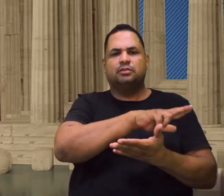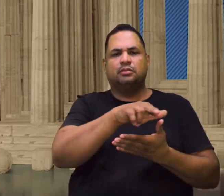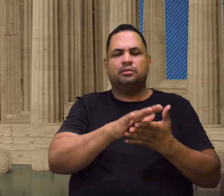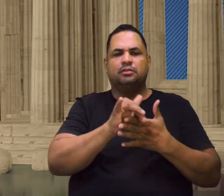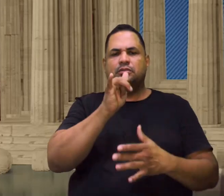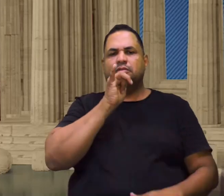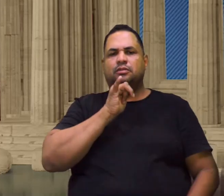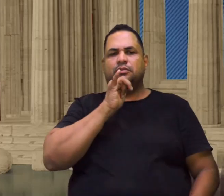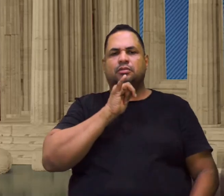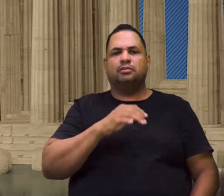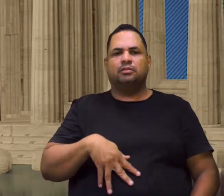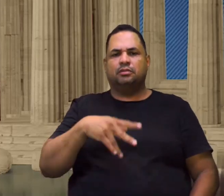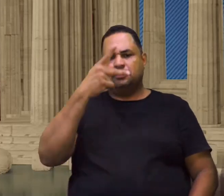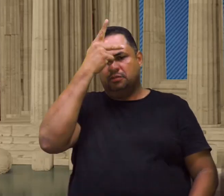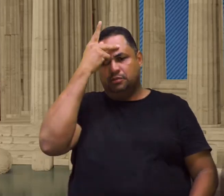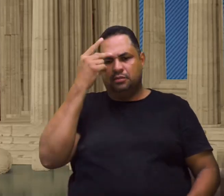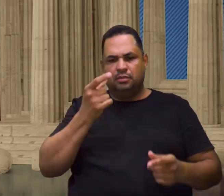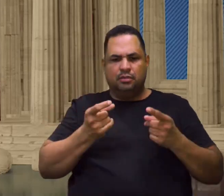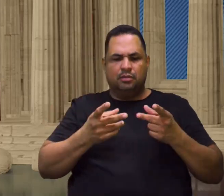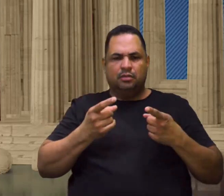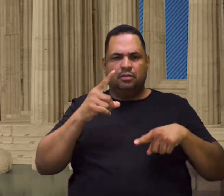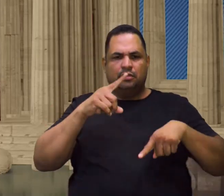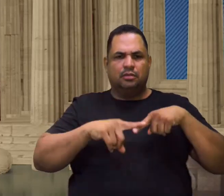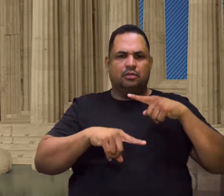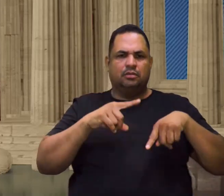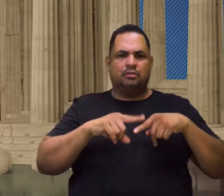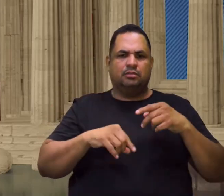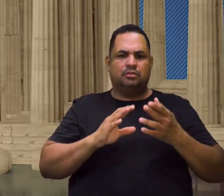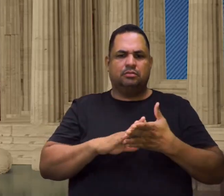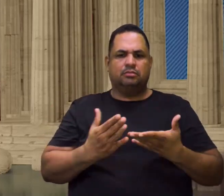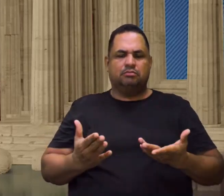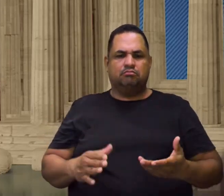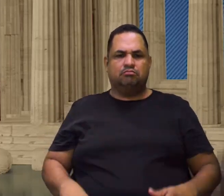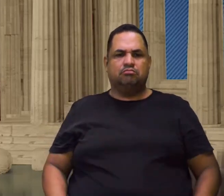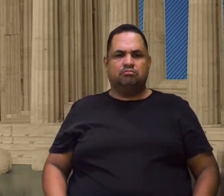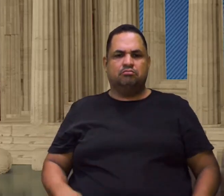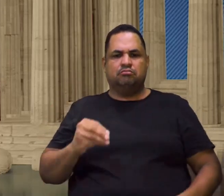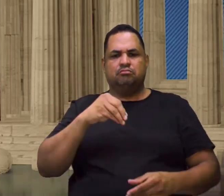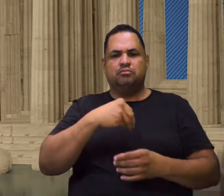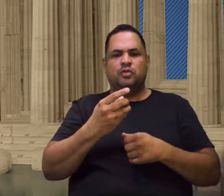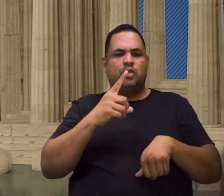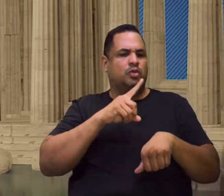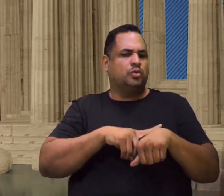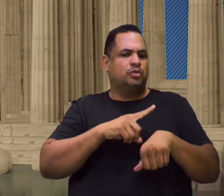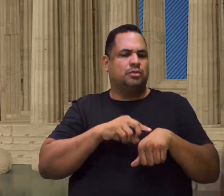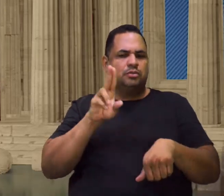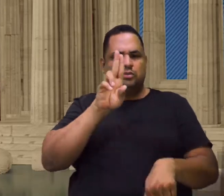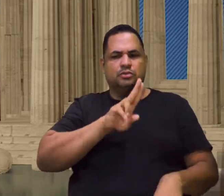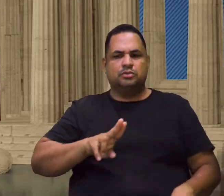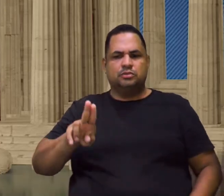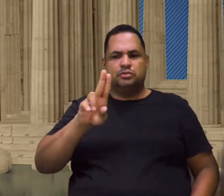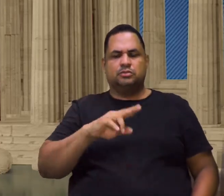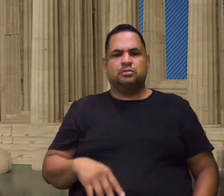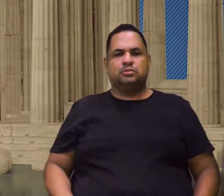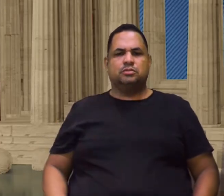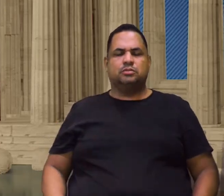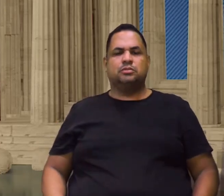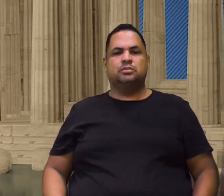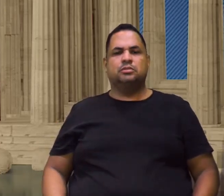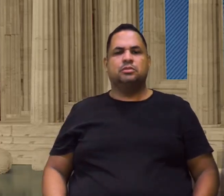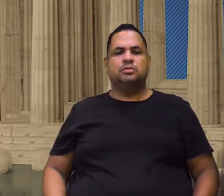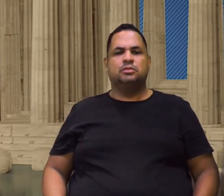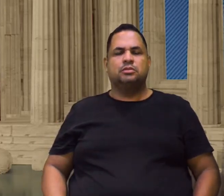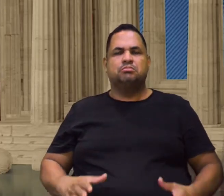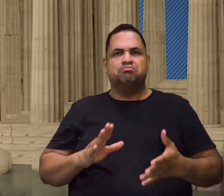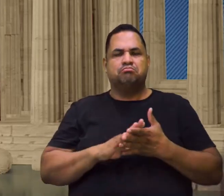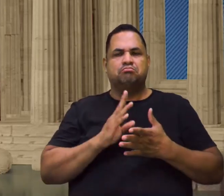hoje. Pessoas vendendo produtos vencidos, querendo vender isso, querendo sempre querendo se livrar de